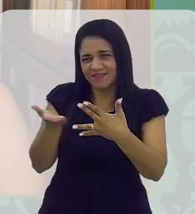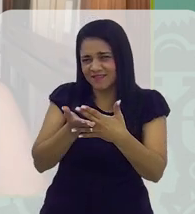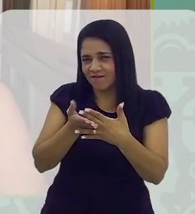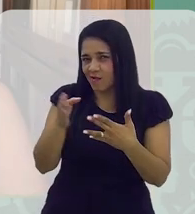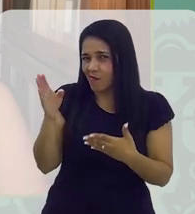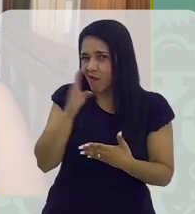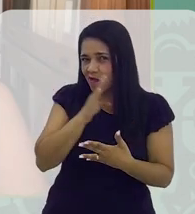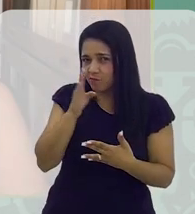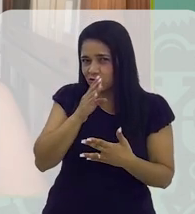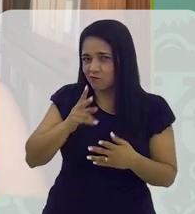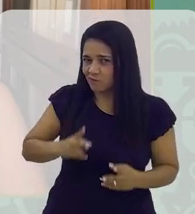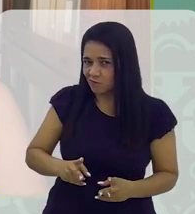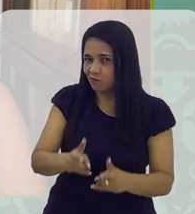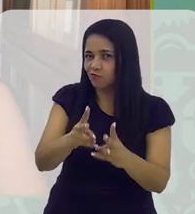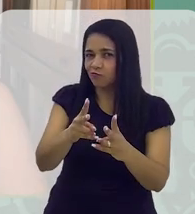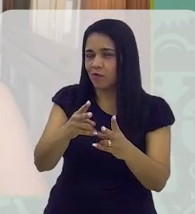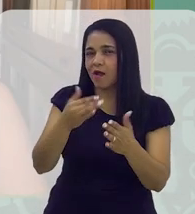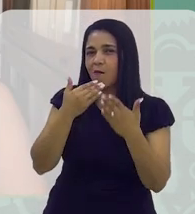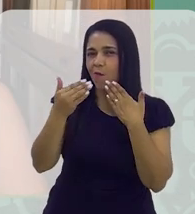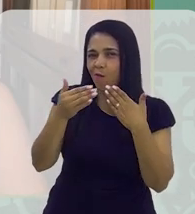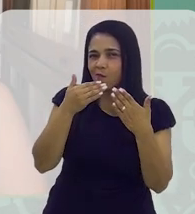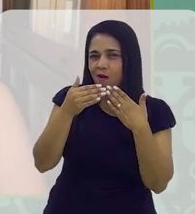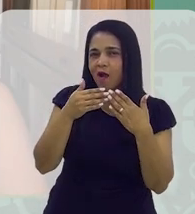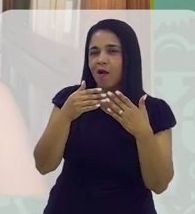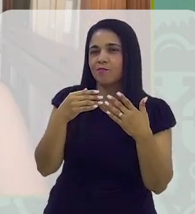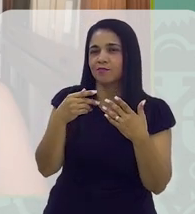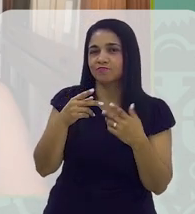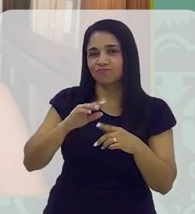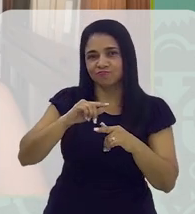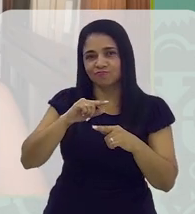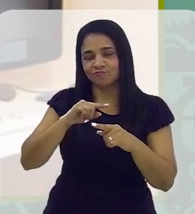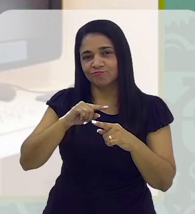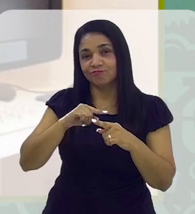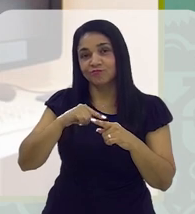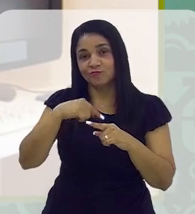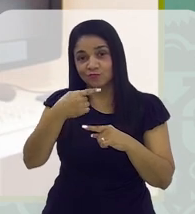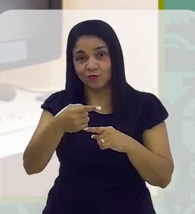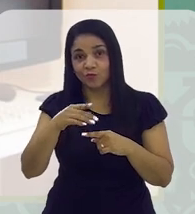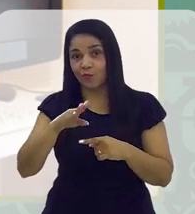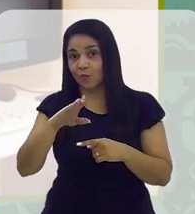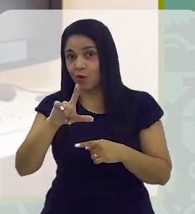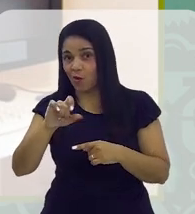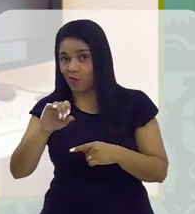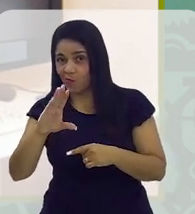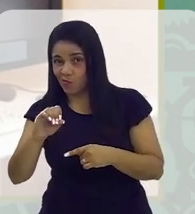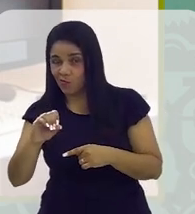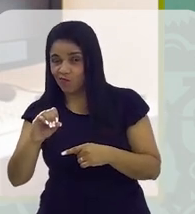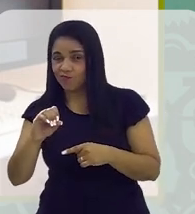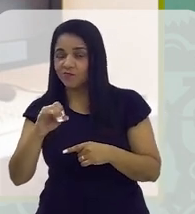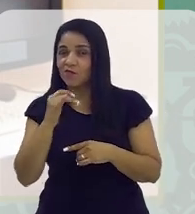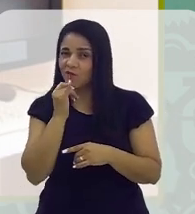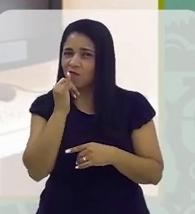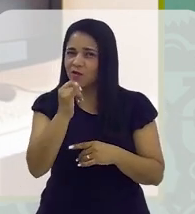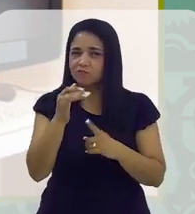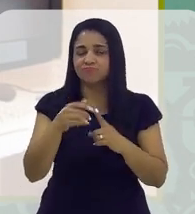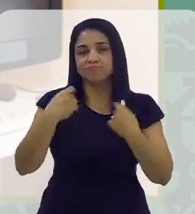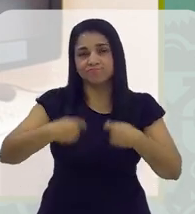vai precisar fazer um intervalo bem rapidinho, mas a gente vai continuar sobre esse papo importantíssimo no próximo bloco, falando um pouco mais aí